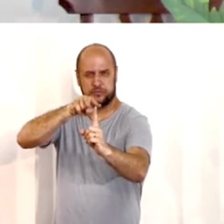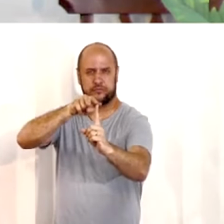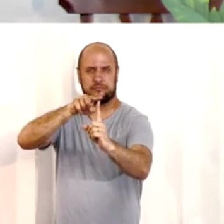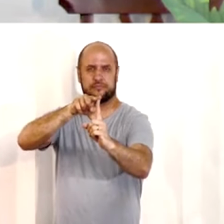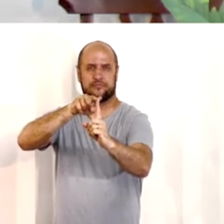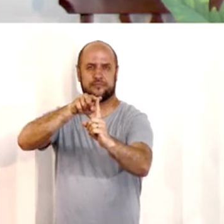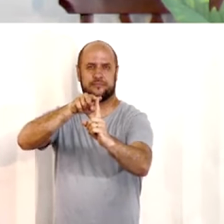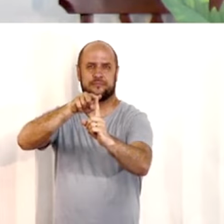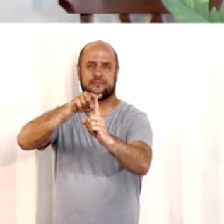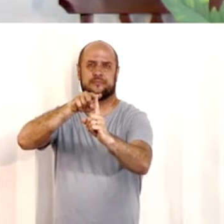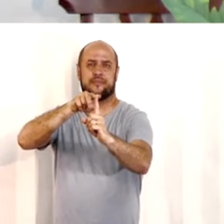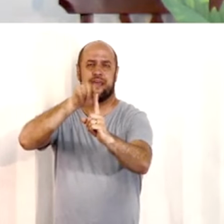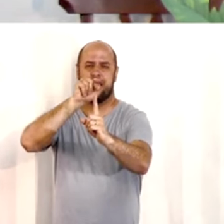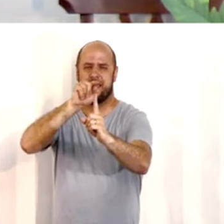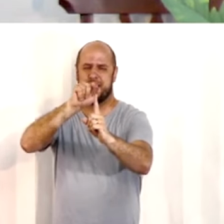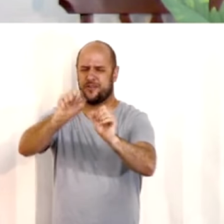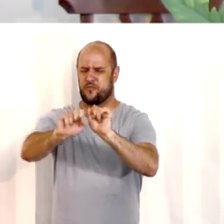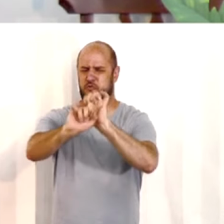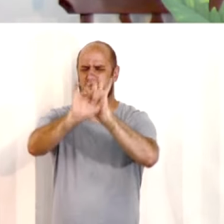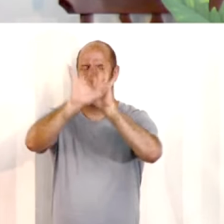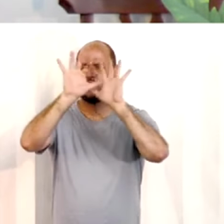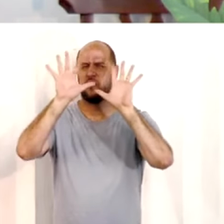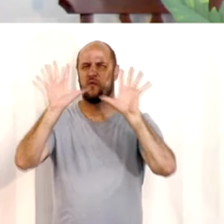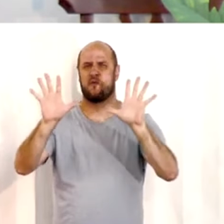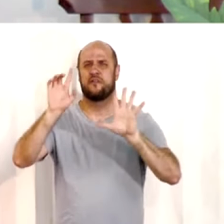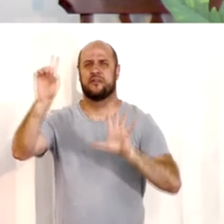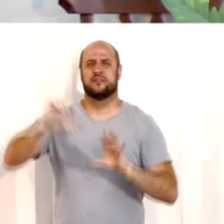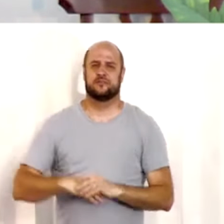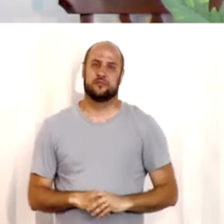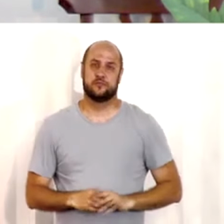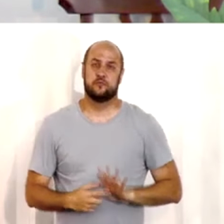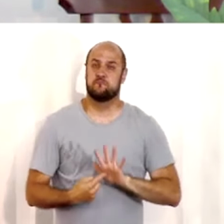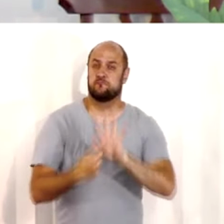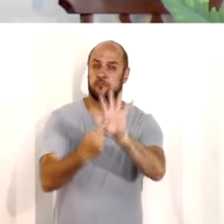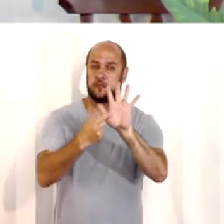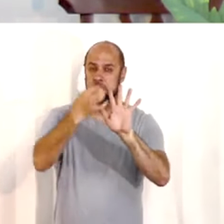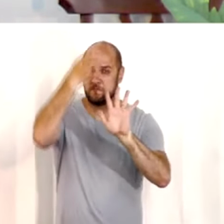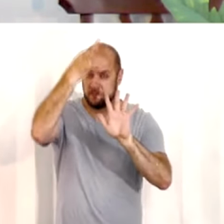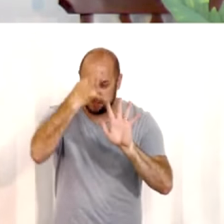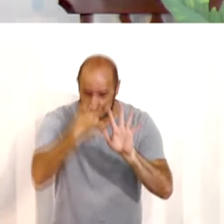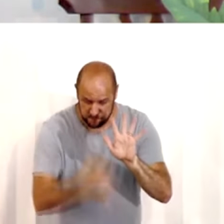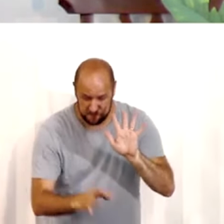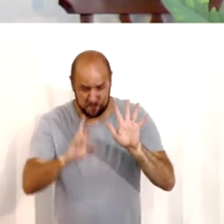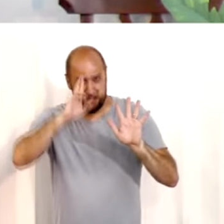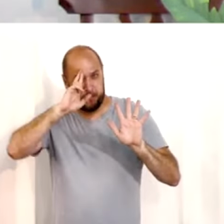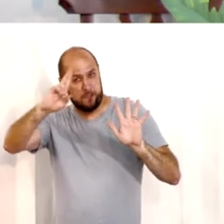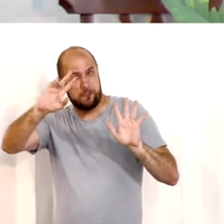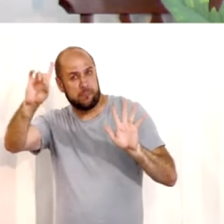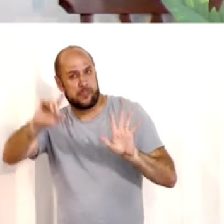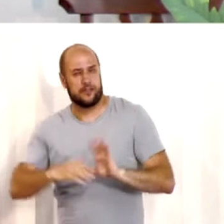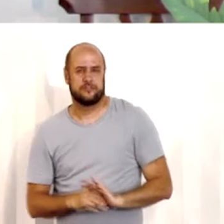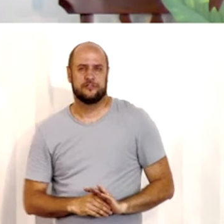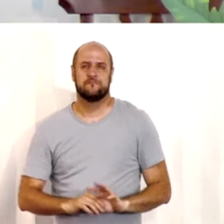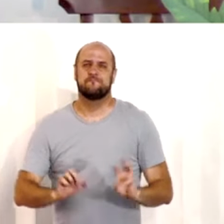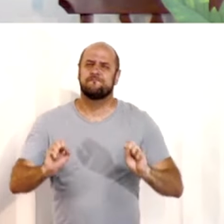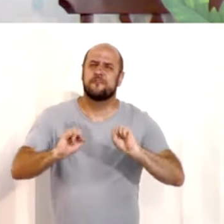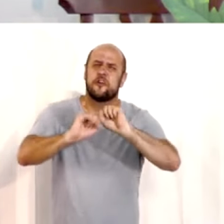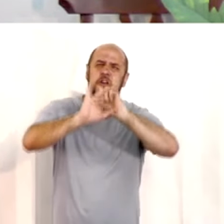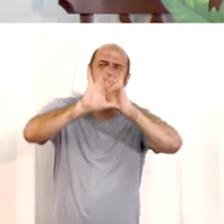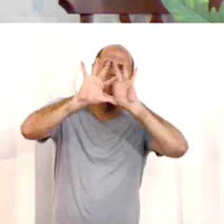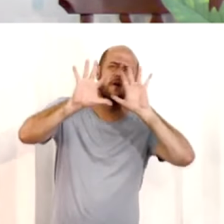o resplendor da glória, a expressão exata do ser de Deus. Glória a